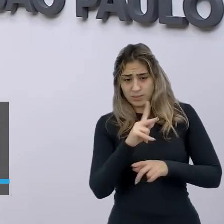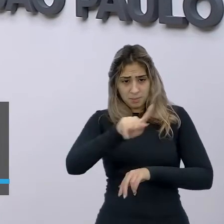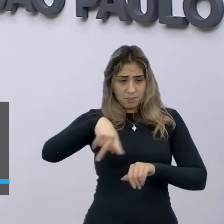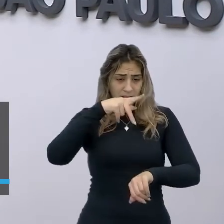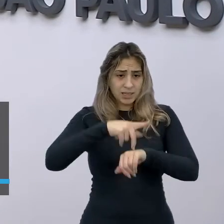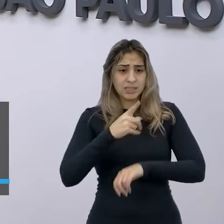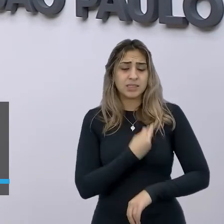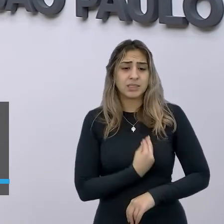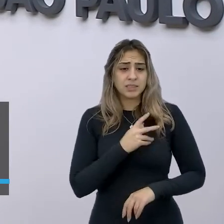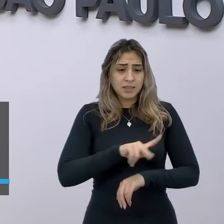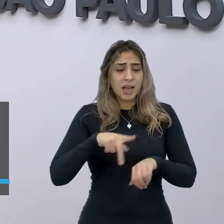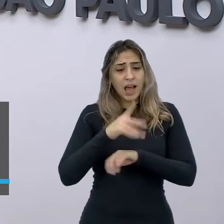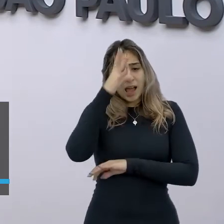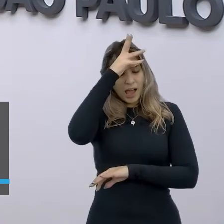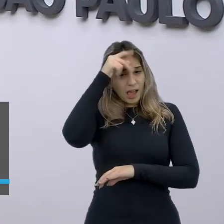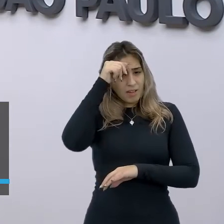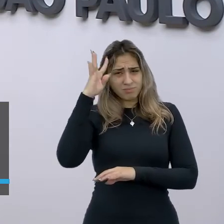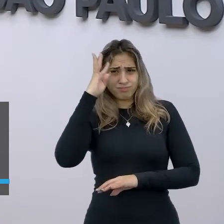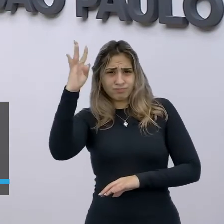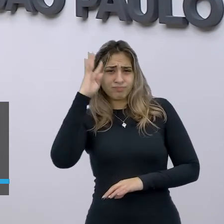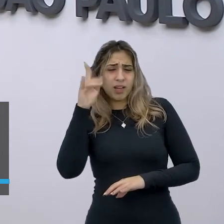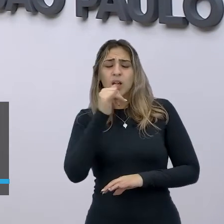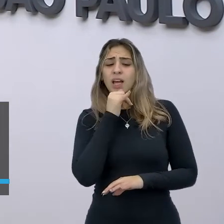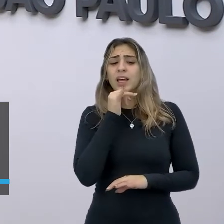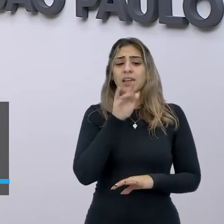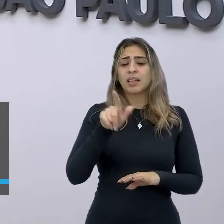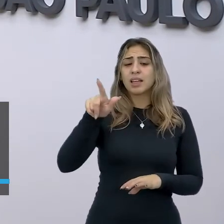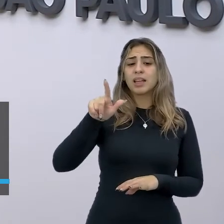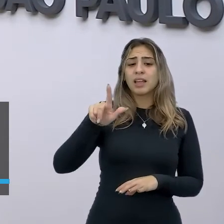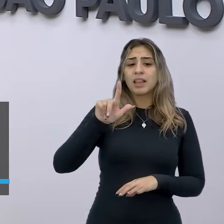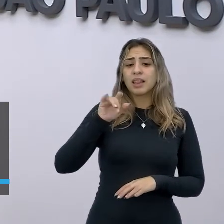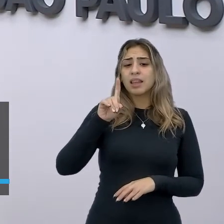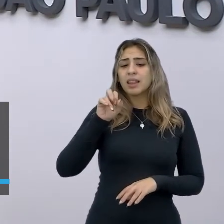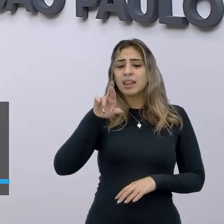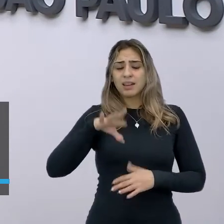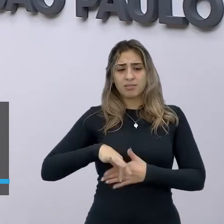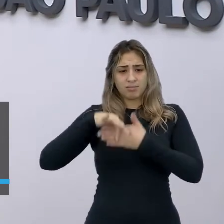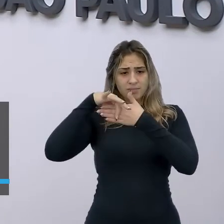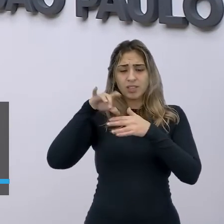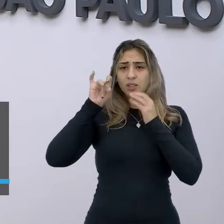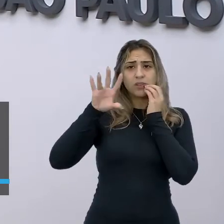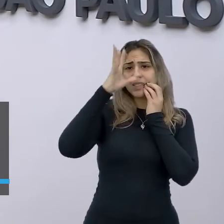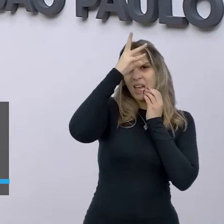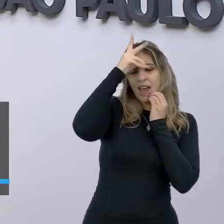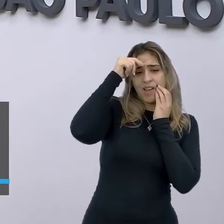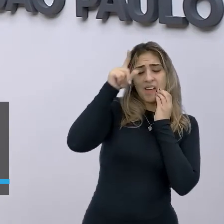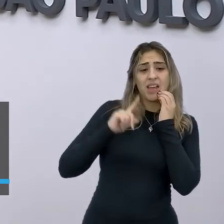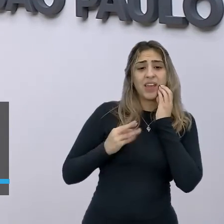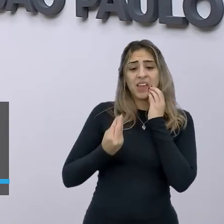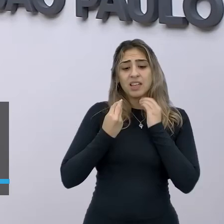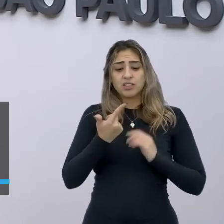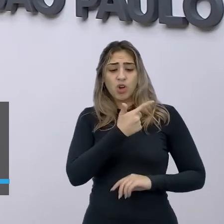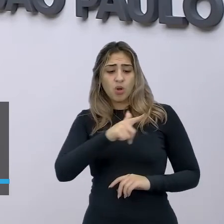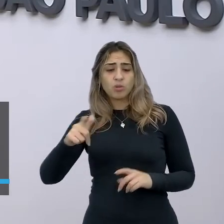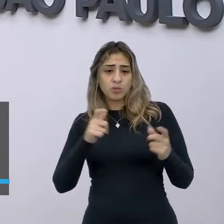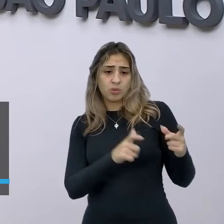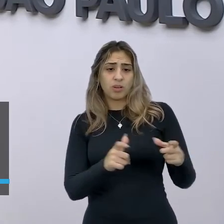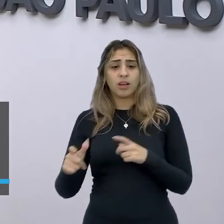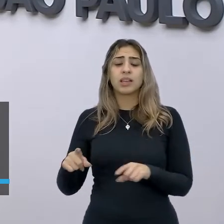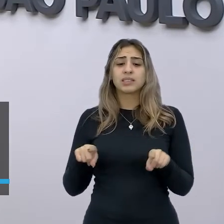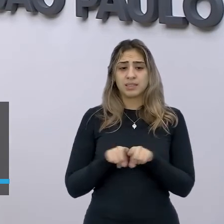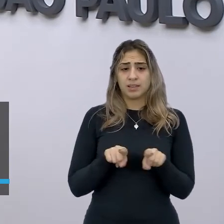existem países então da África, eu vou pensar aqui em um exemplo, a Líbia, né? Mas não só na África, né? Existem outros lugares